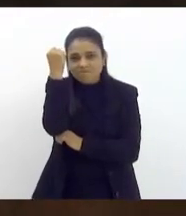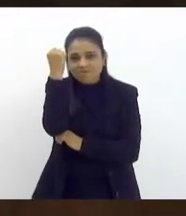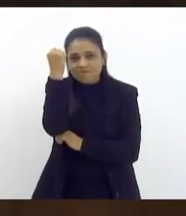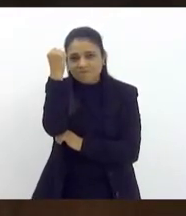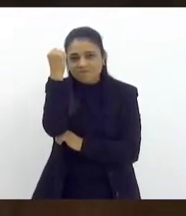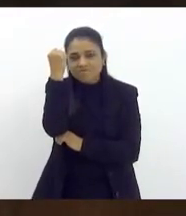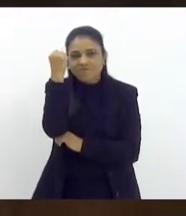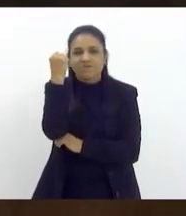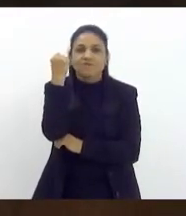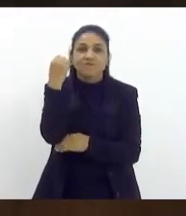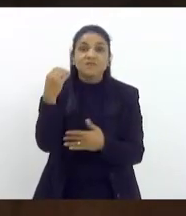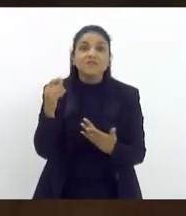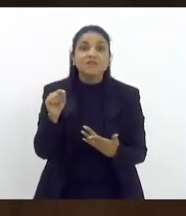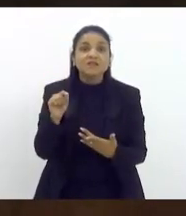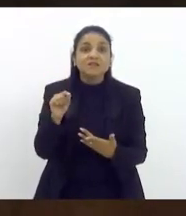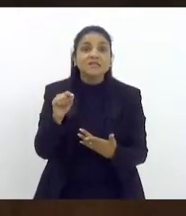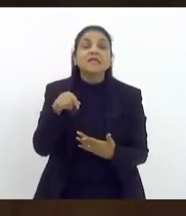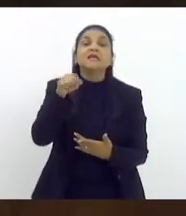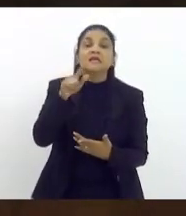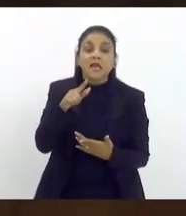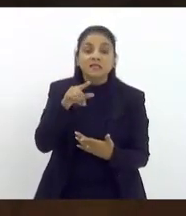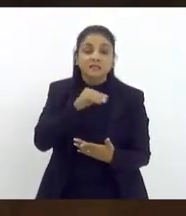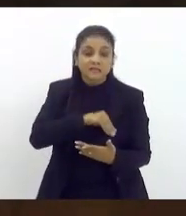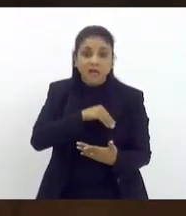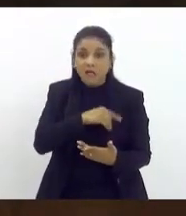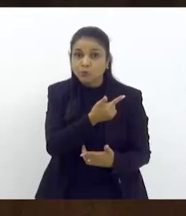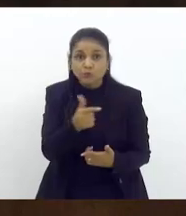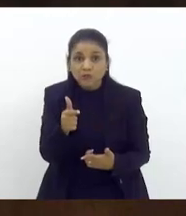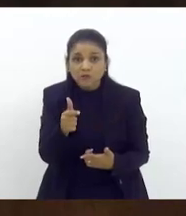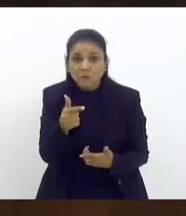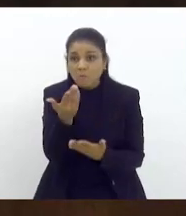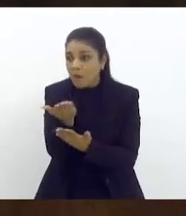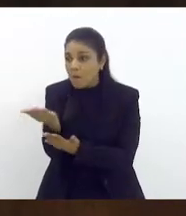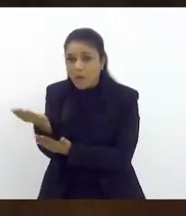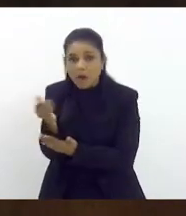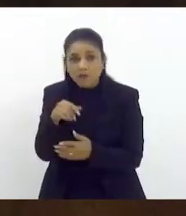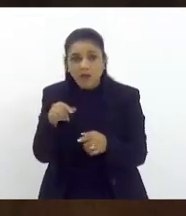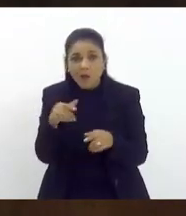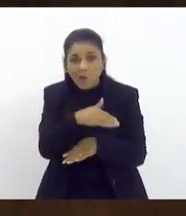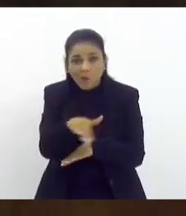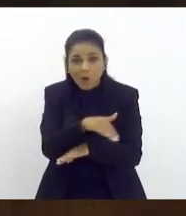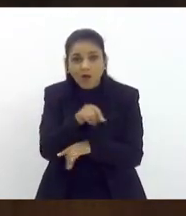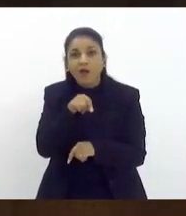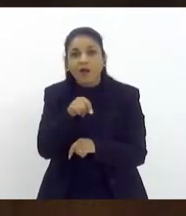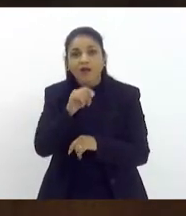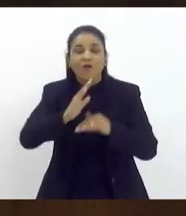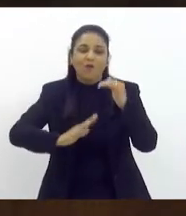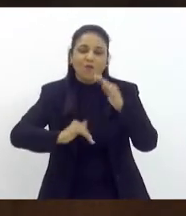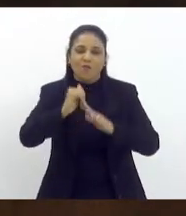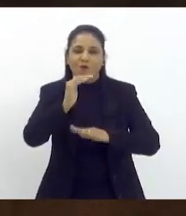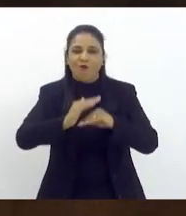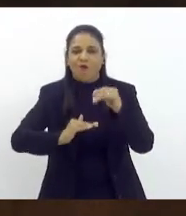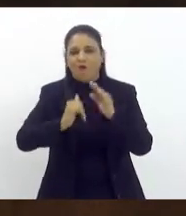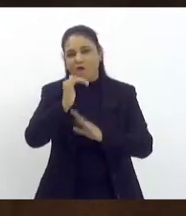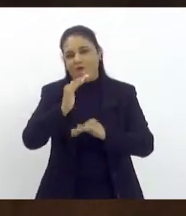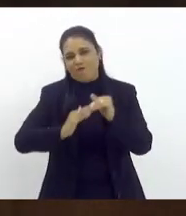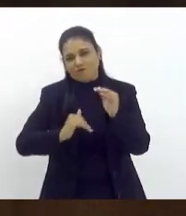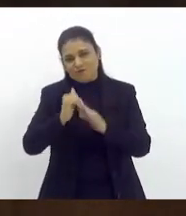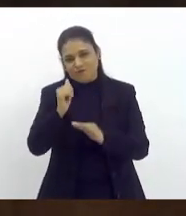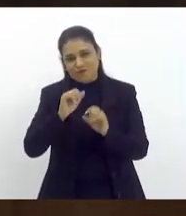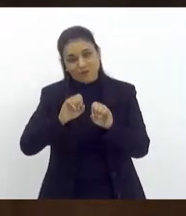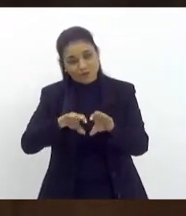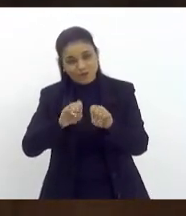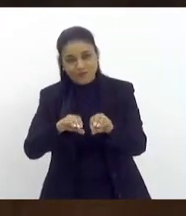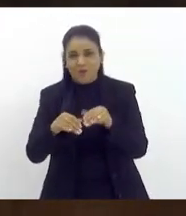ocorreu E aí sabe quem ficou sem salário quem ficou pedindo esmola na rua o profissional de educação o profissional